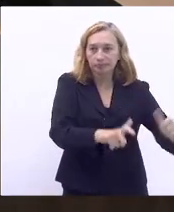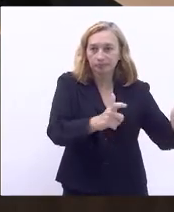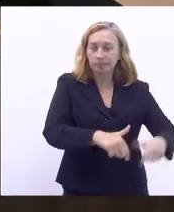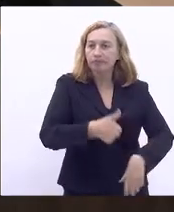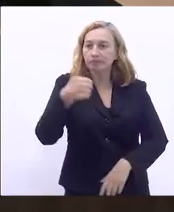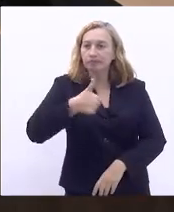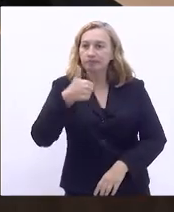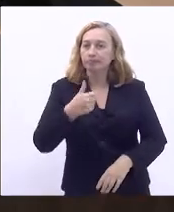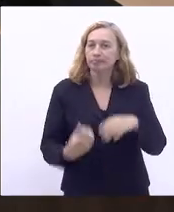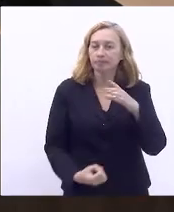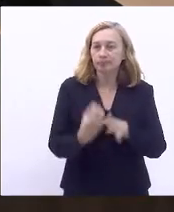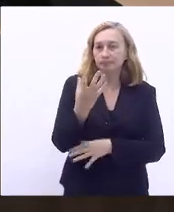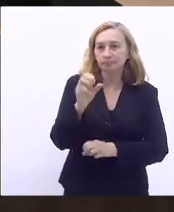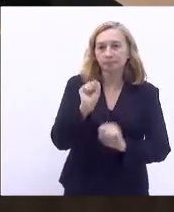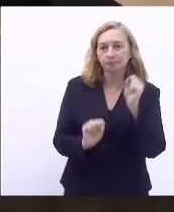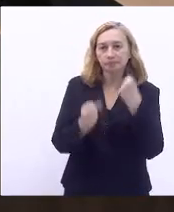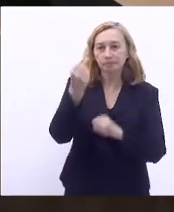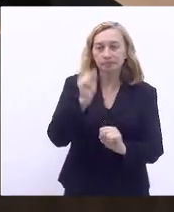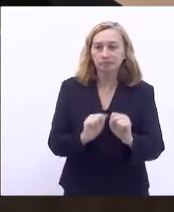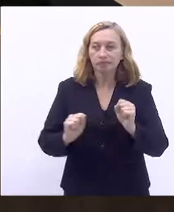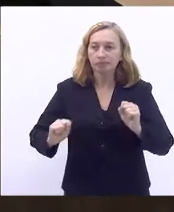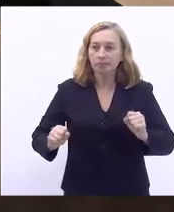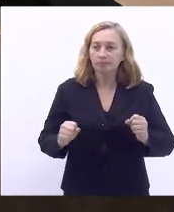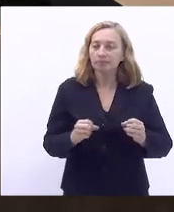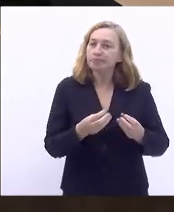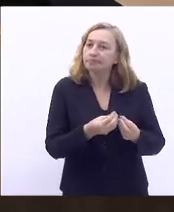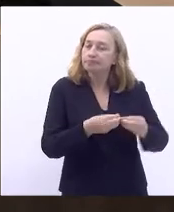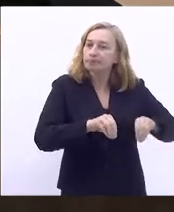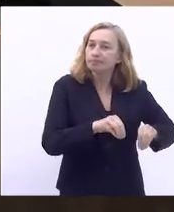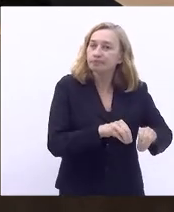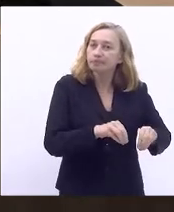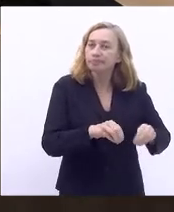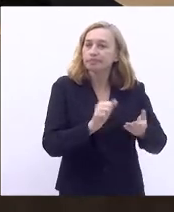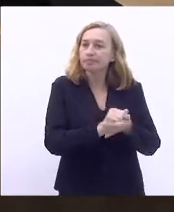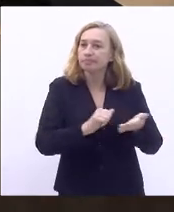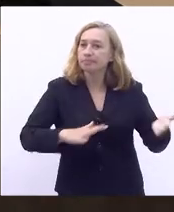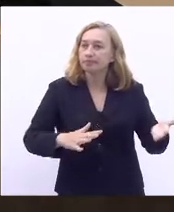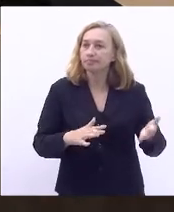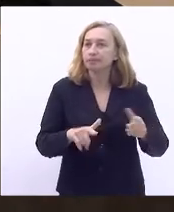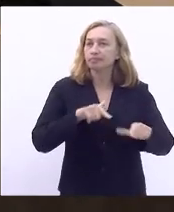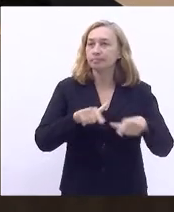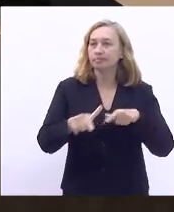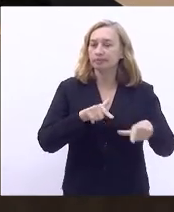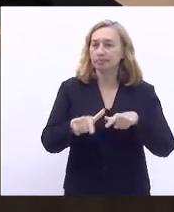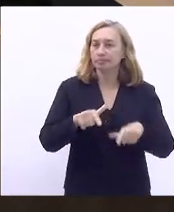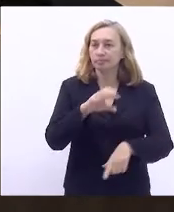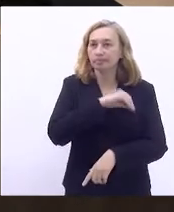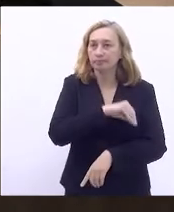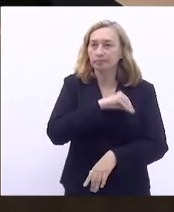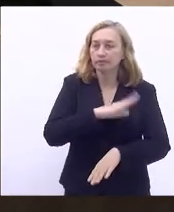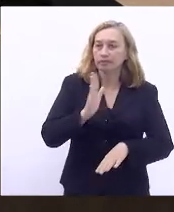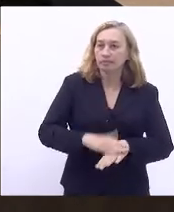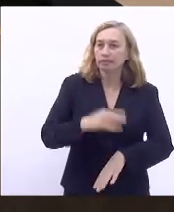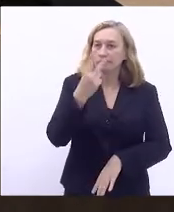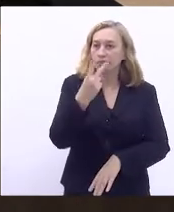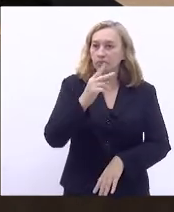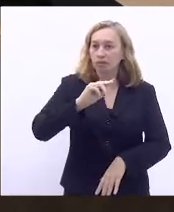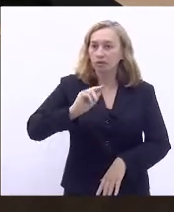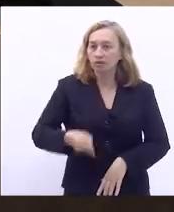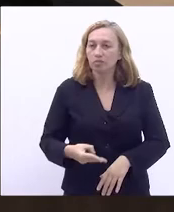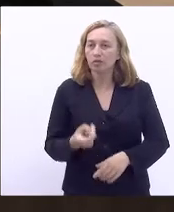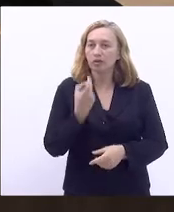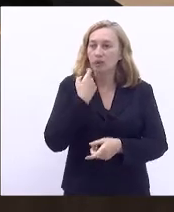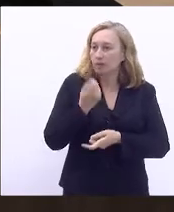instalação dessa fábrica impactou imediatamente a atividade de trabalho e renda de mais de 2 mil